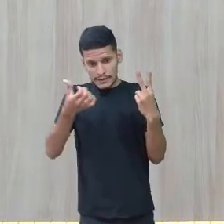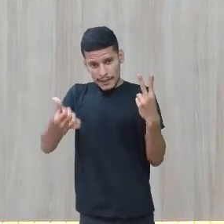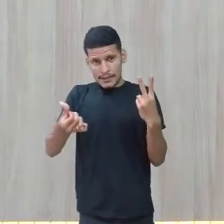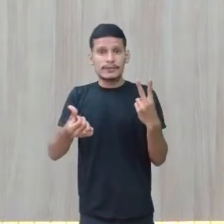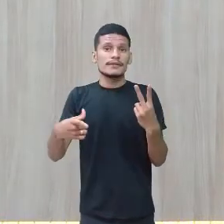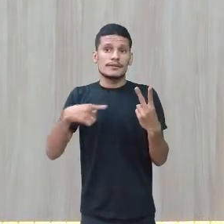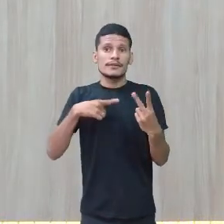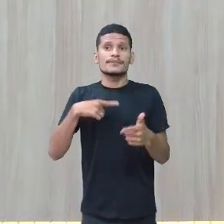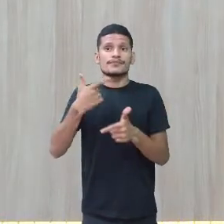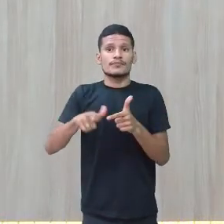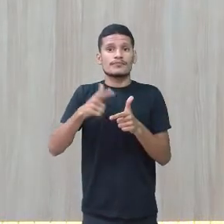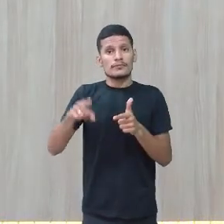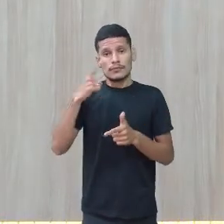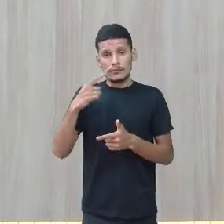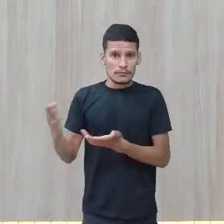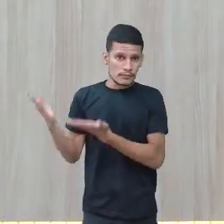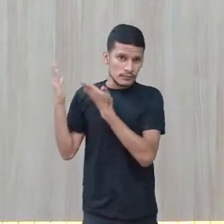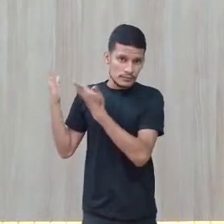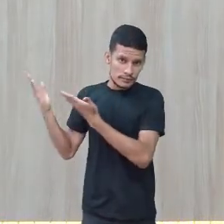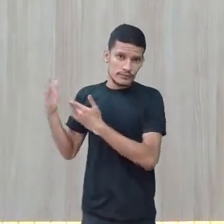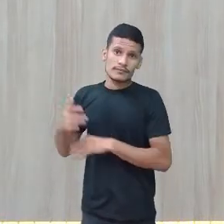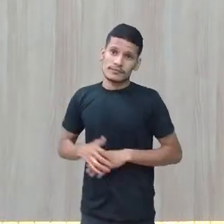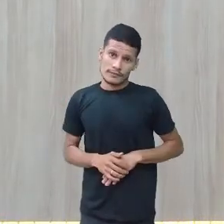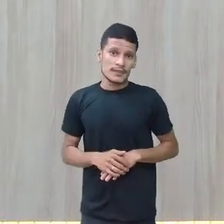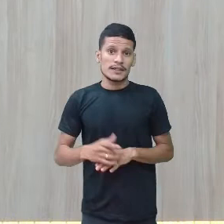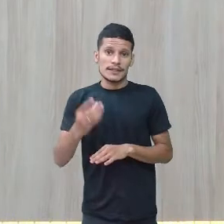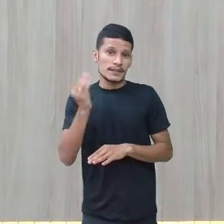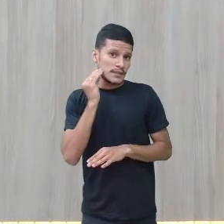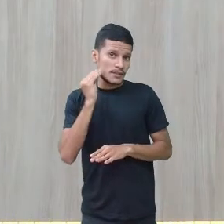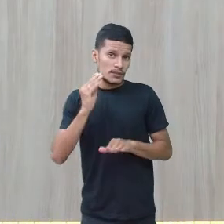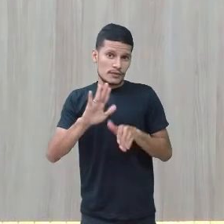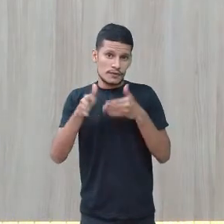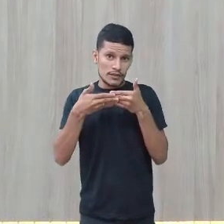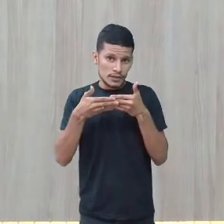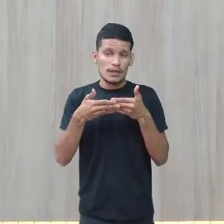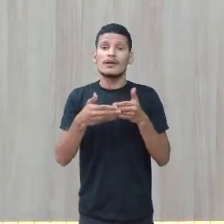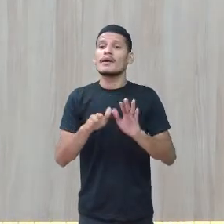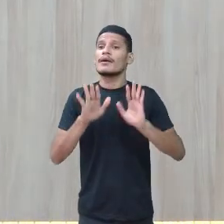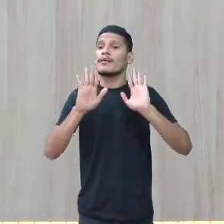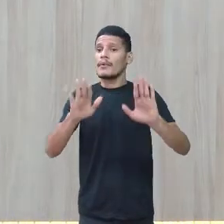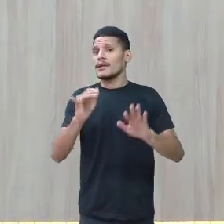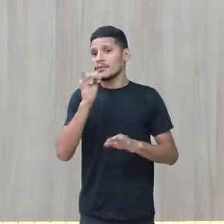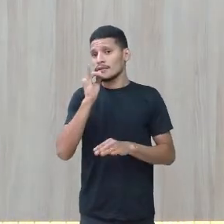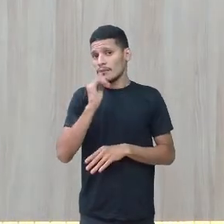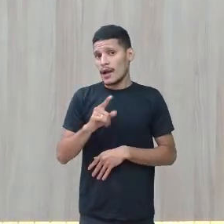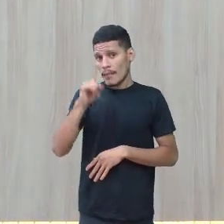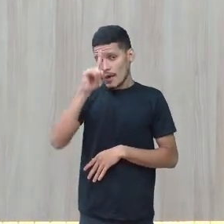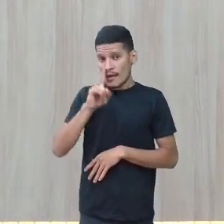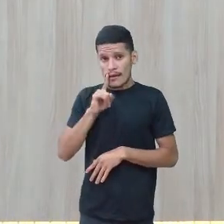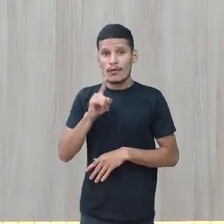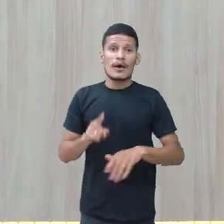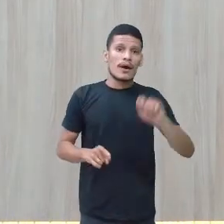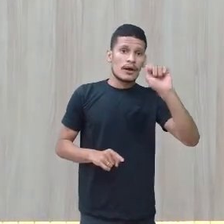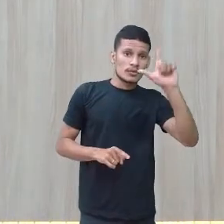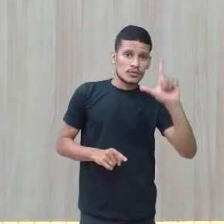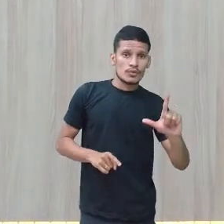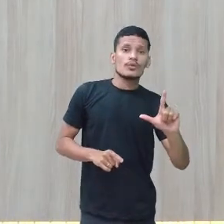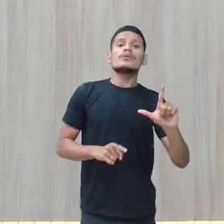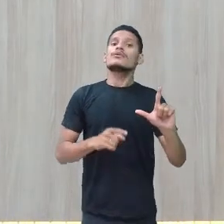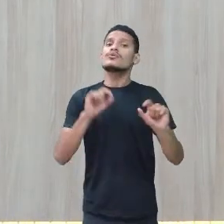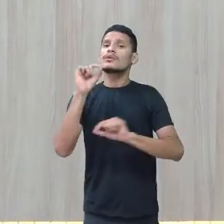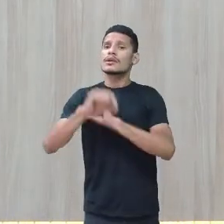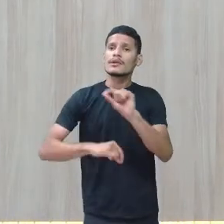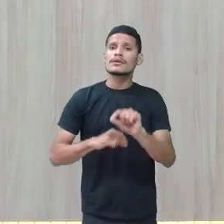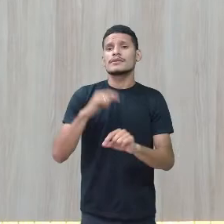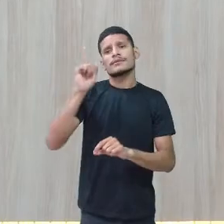como essa daqui. Vocês lembram que a gente tentou fechar o triângulo e aí, ó, esse ladinho amarelo e esse ladinho aqui azul,